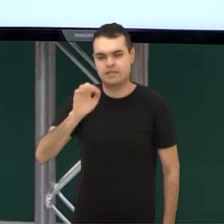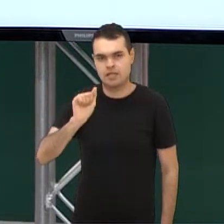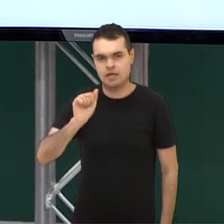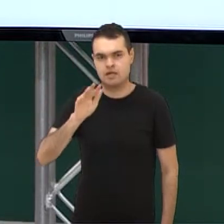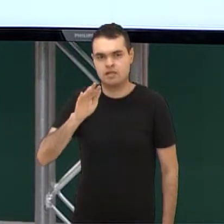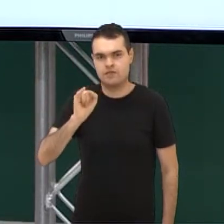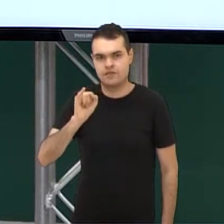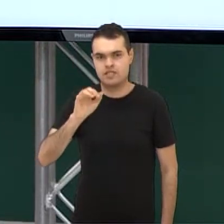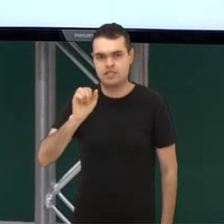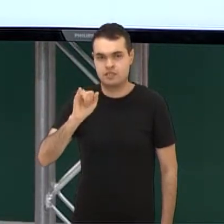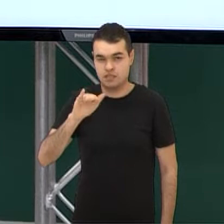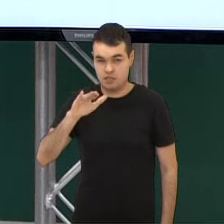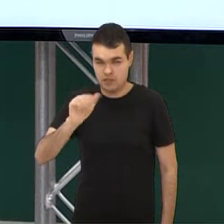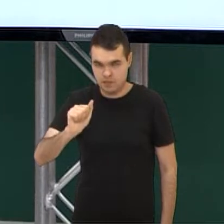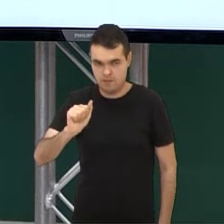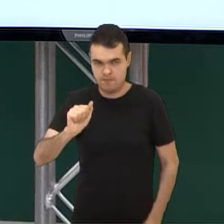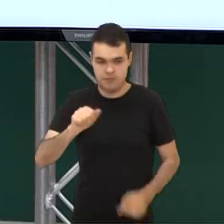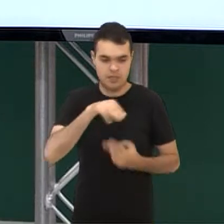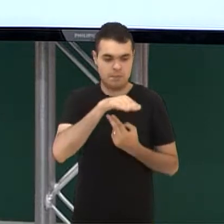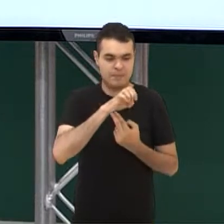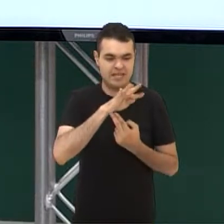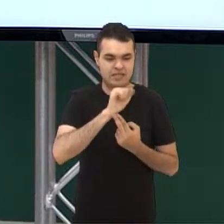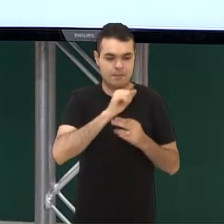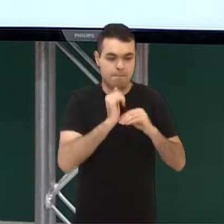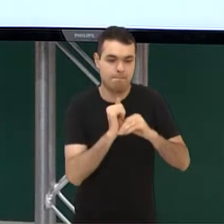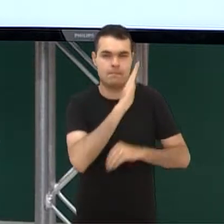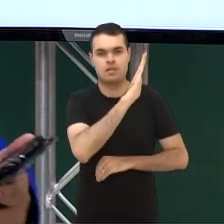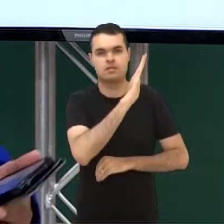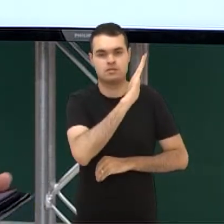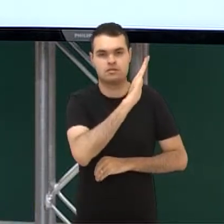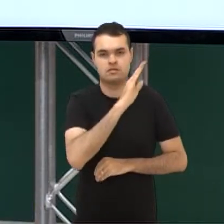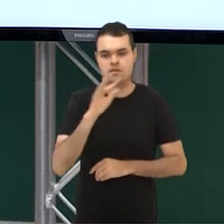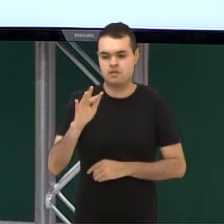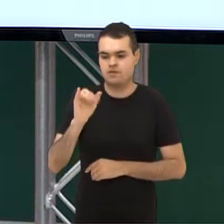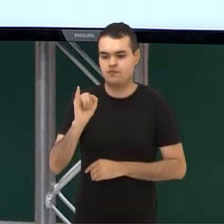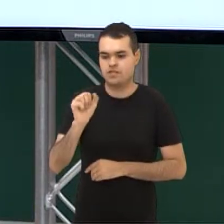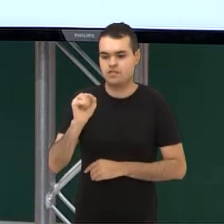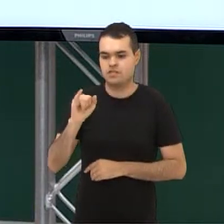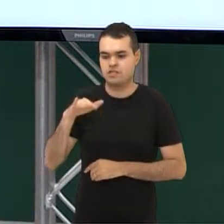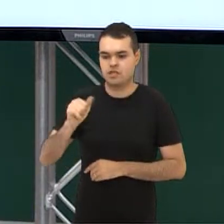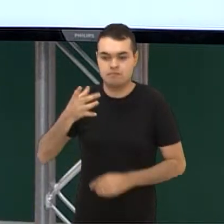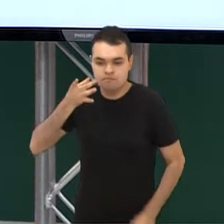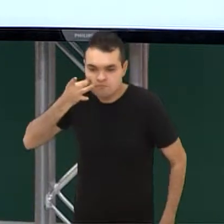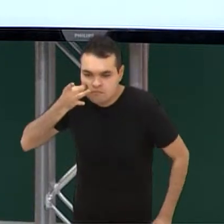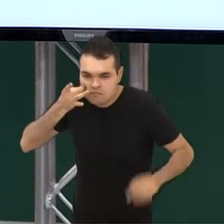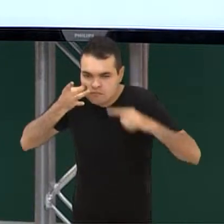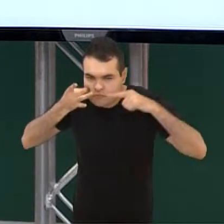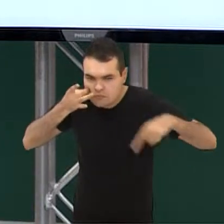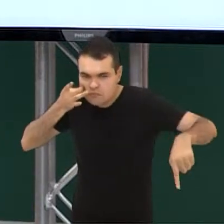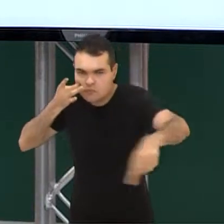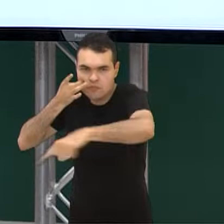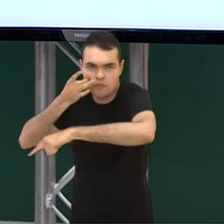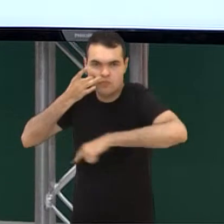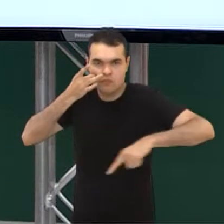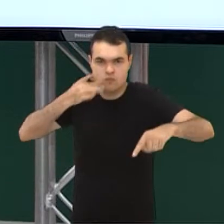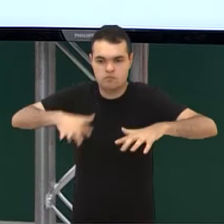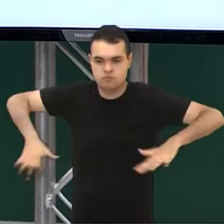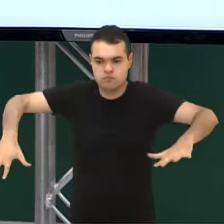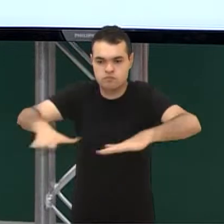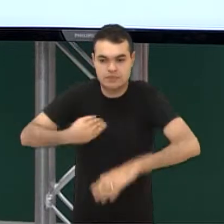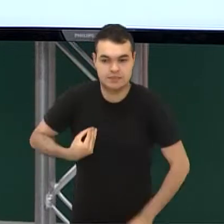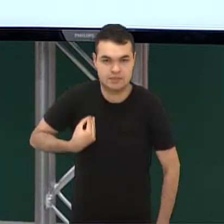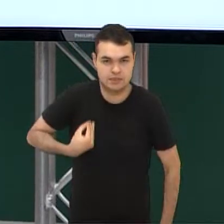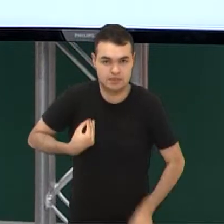conceito. Meta, além, física, o nosso plano material. Então, nós estamos falando de